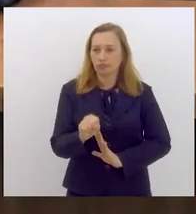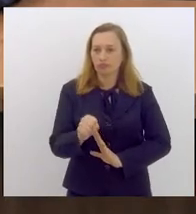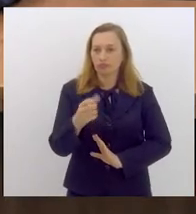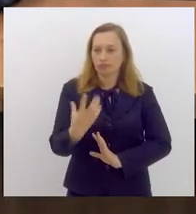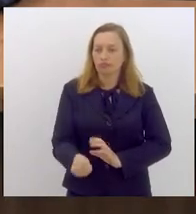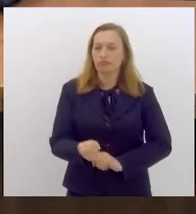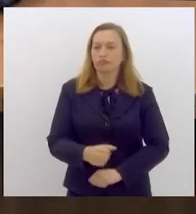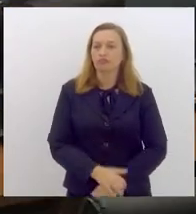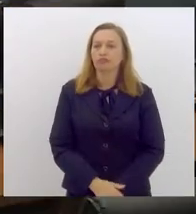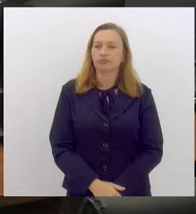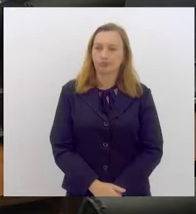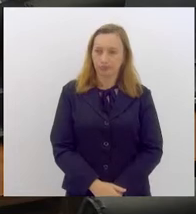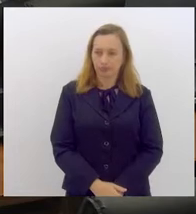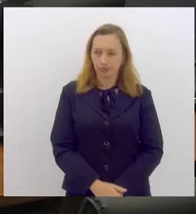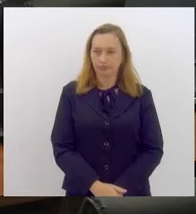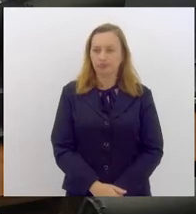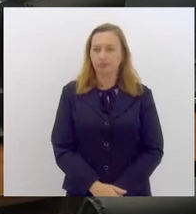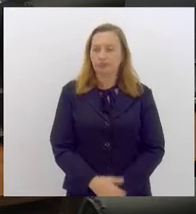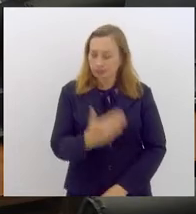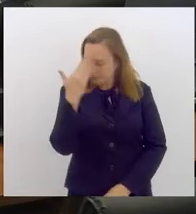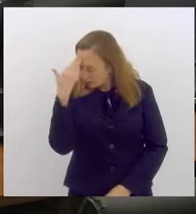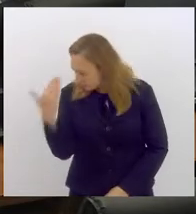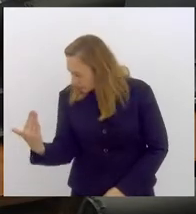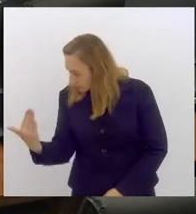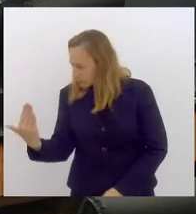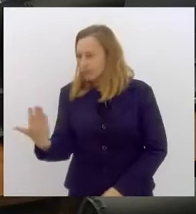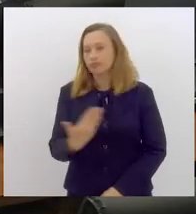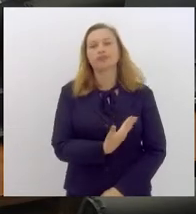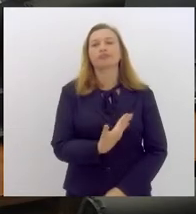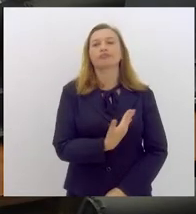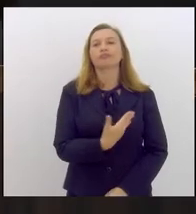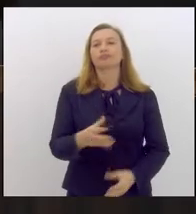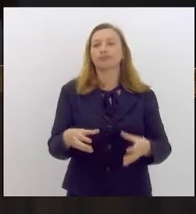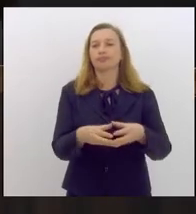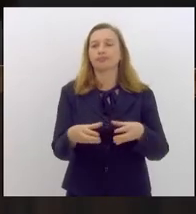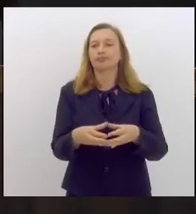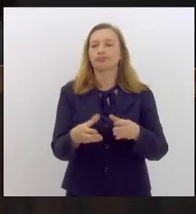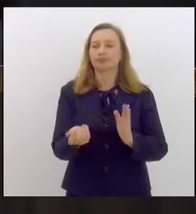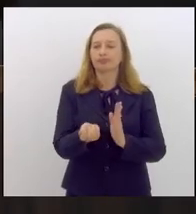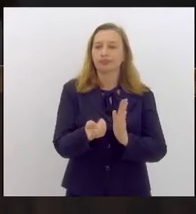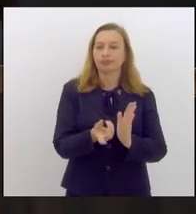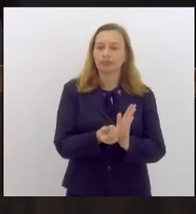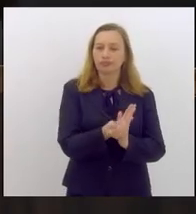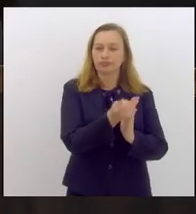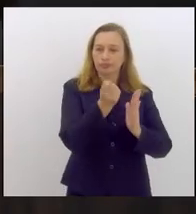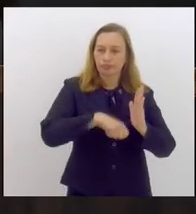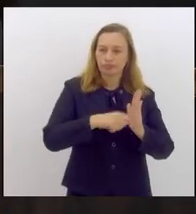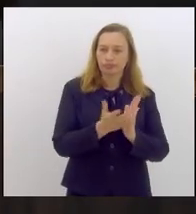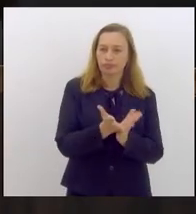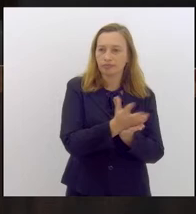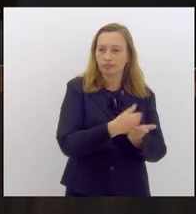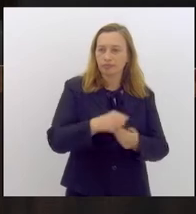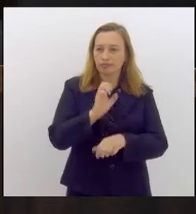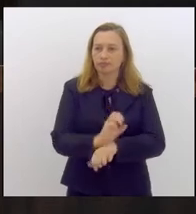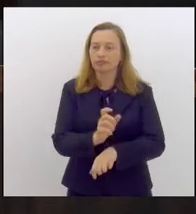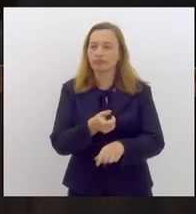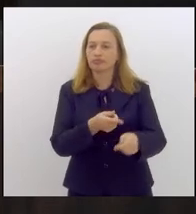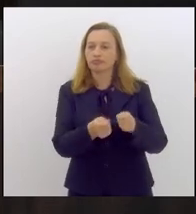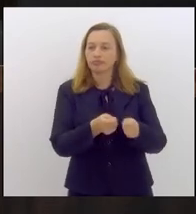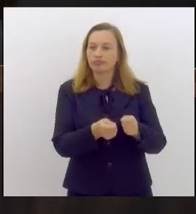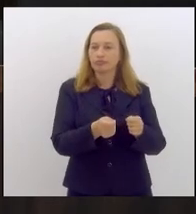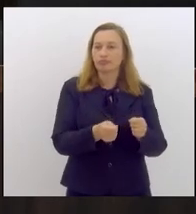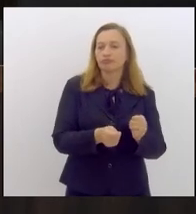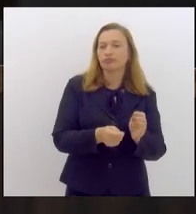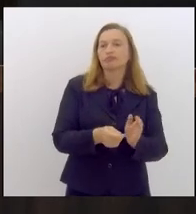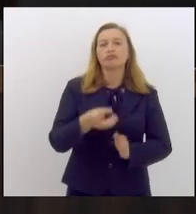favorável. Muito obrigado, companheiro. Pela Comissão de Tributação, Controle de Arrecadação Estadual e Fiscalização dos Tributos